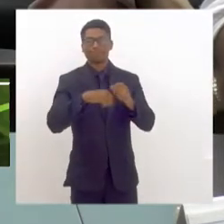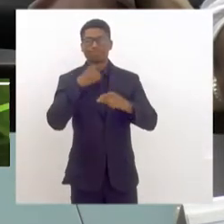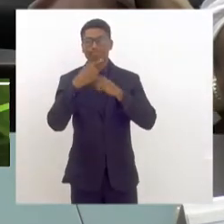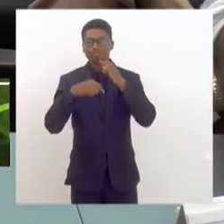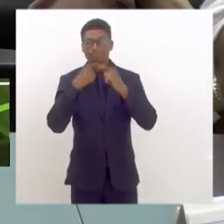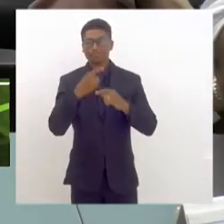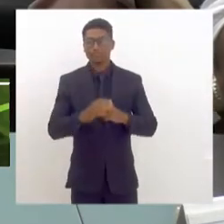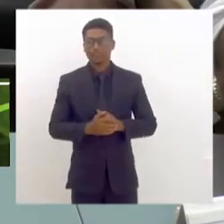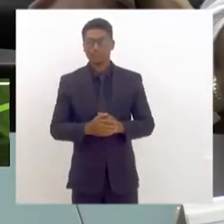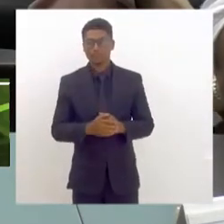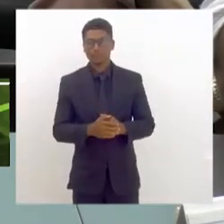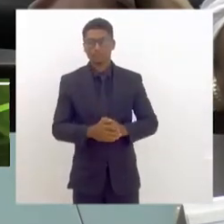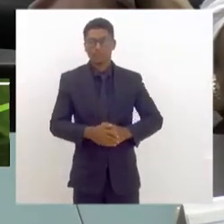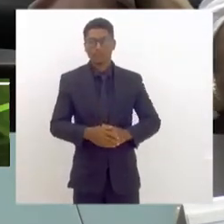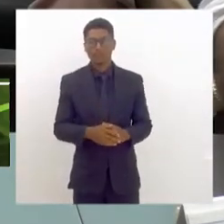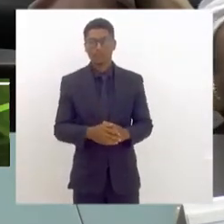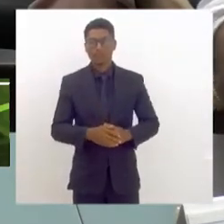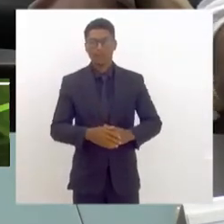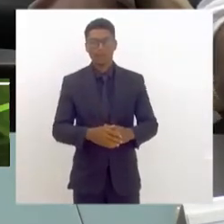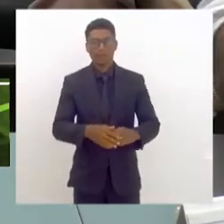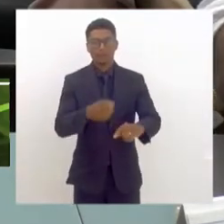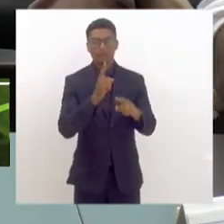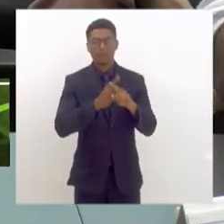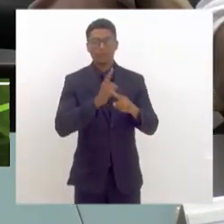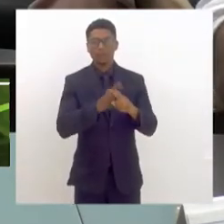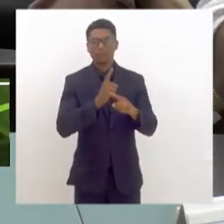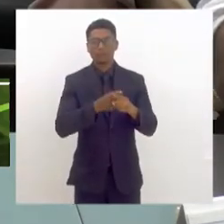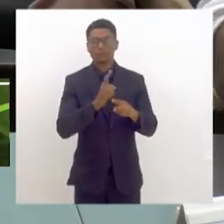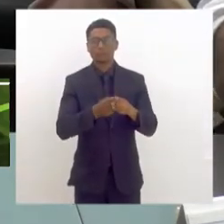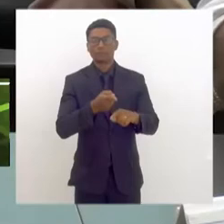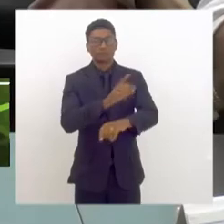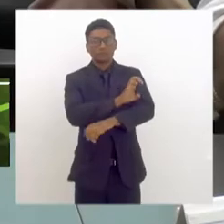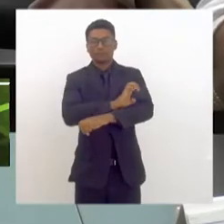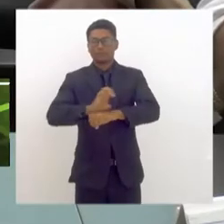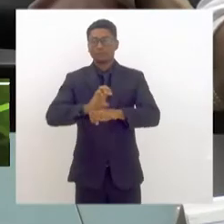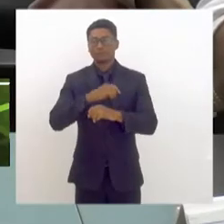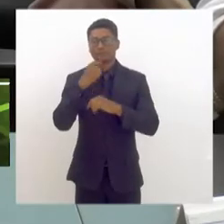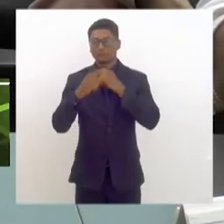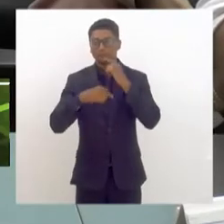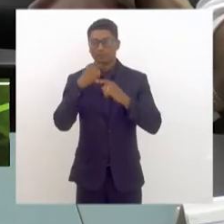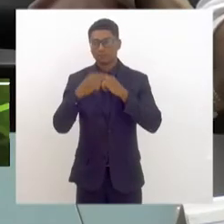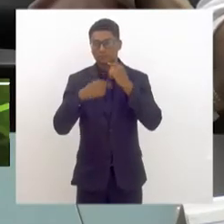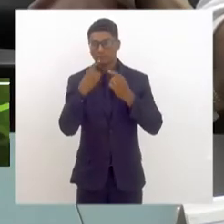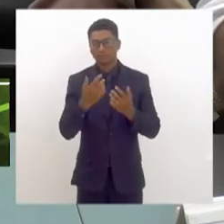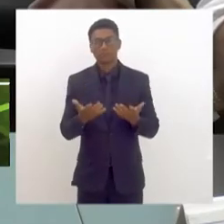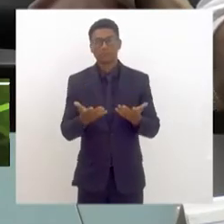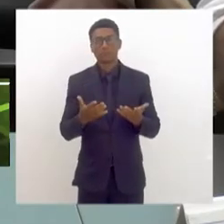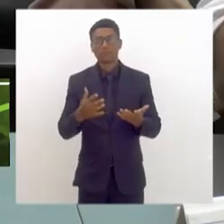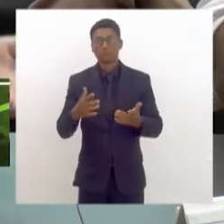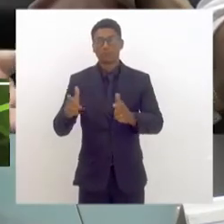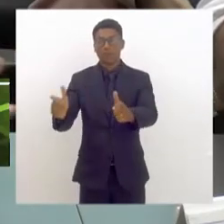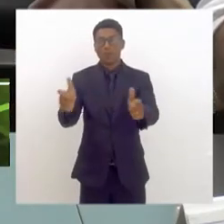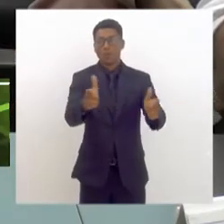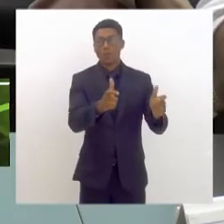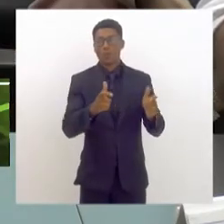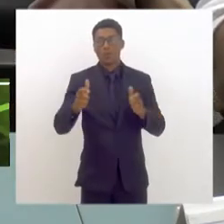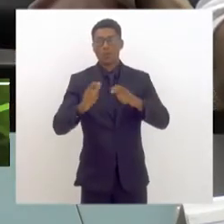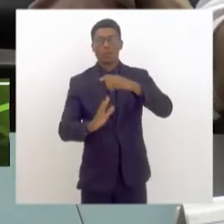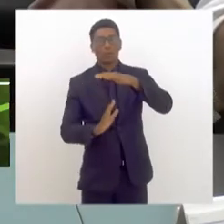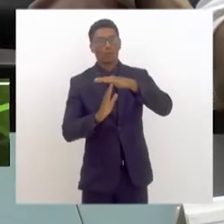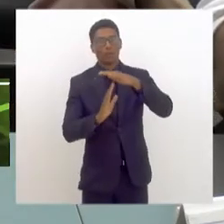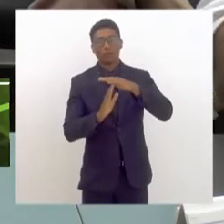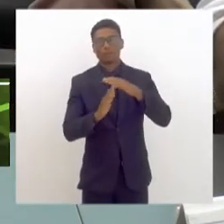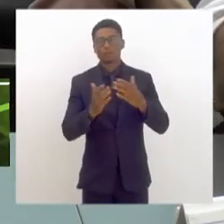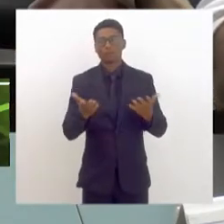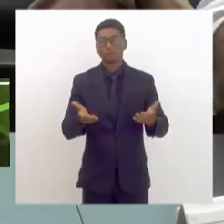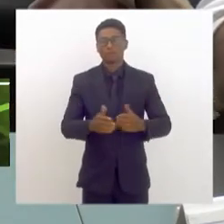de estágio, que não conseguem fazer estágio, porque existem várias limitações, de lugares que você pode fazer, tudo isso. E